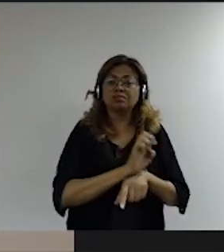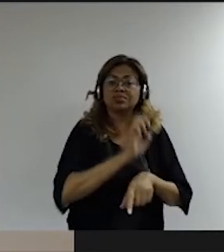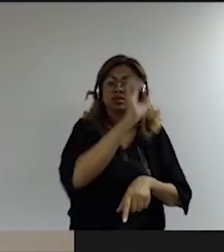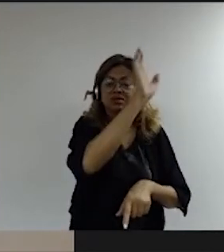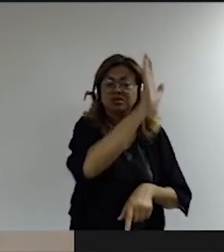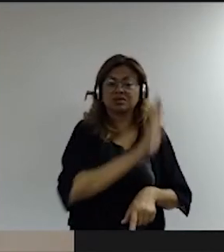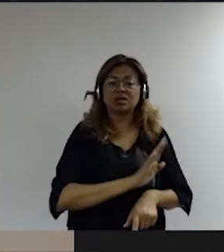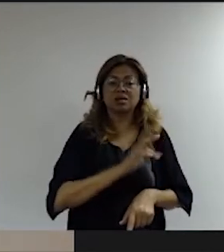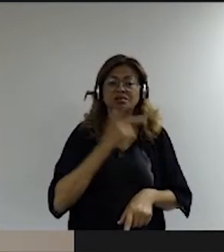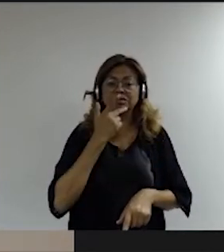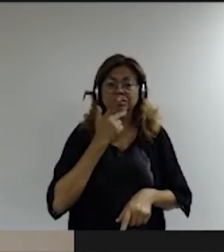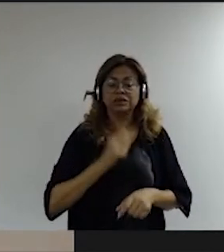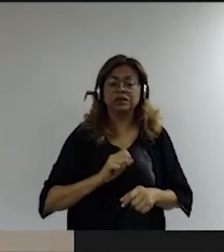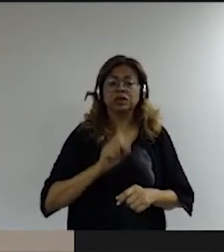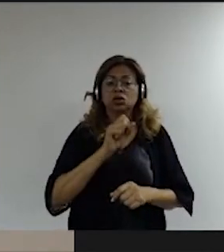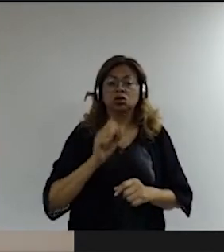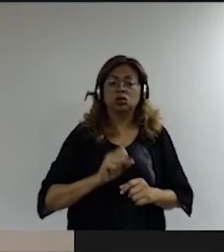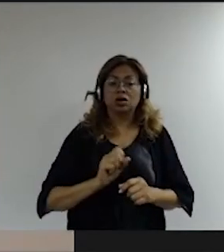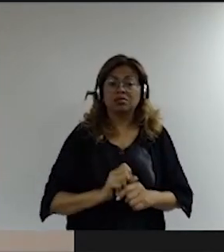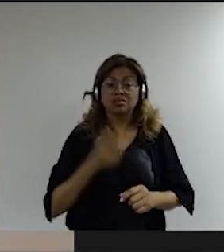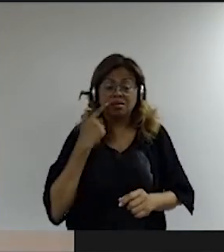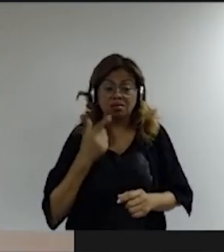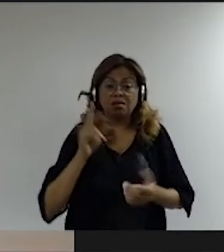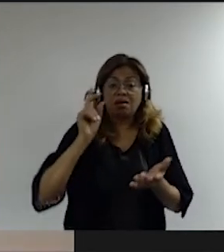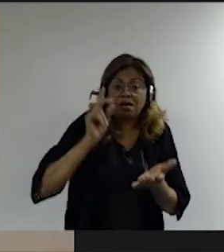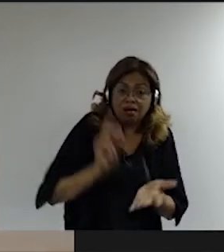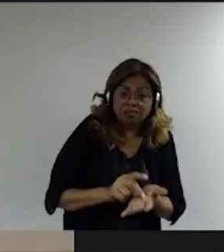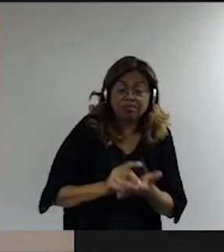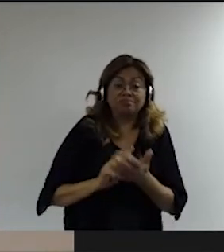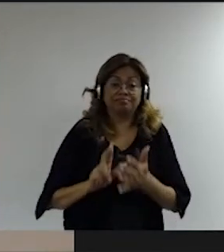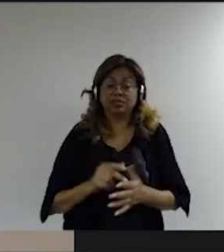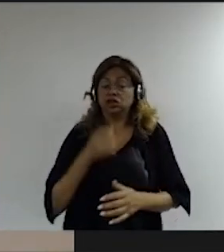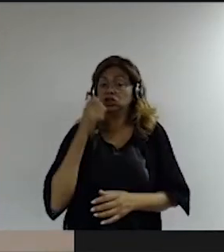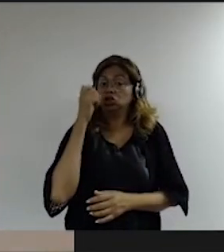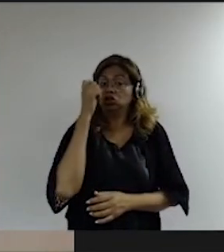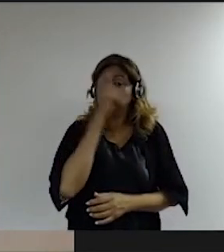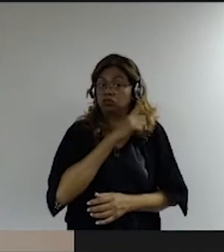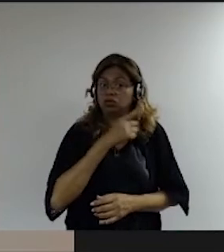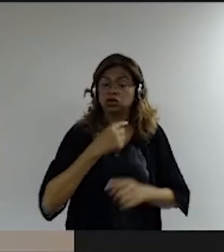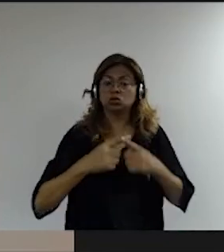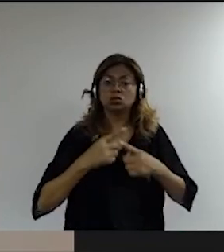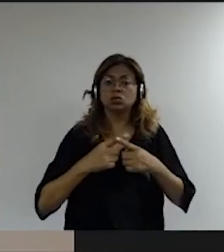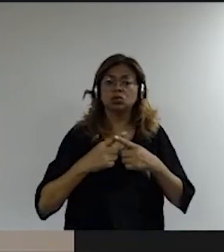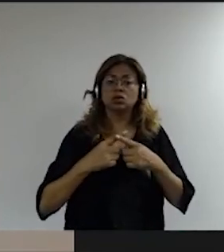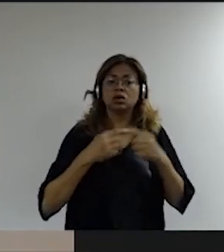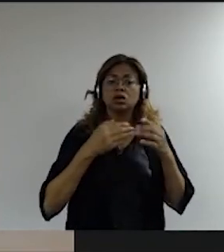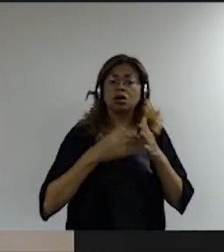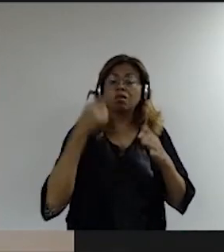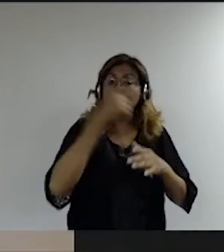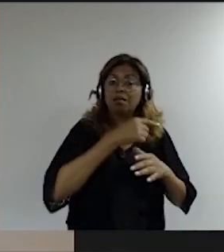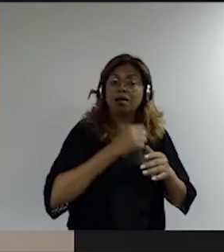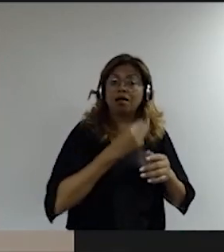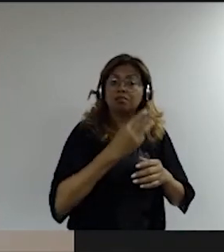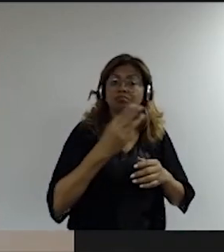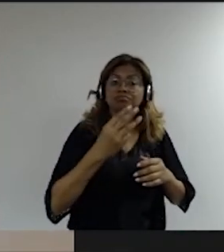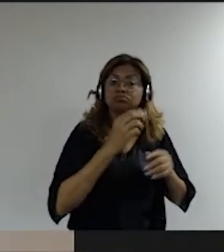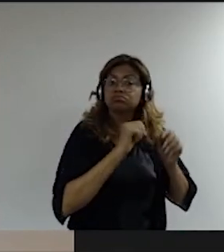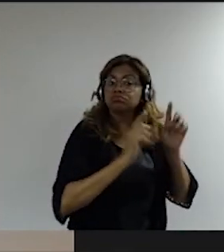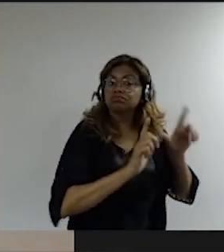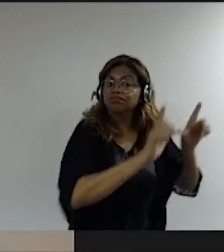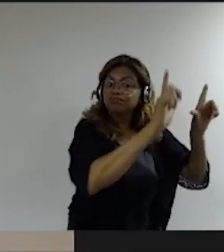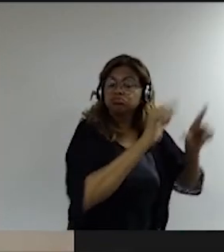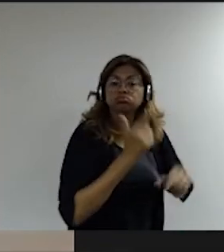tende a ser mais dramática, porque a advocacia, então, foi impossibilitada de militar naqueles processos, de advogar naqueles